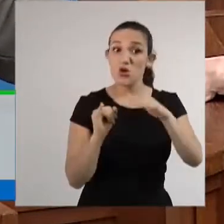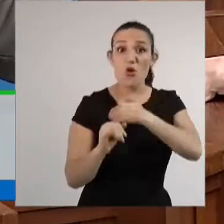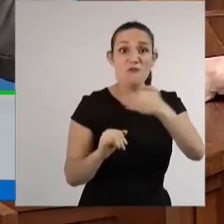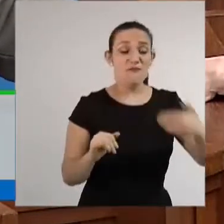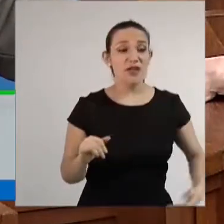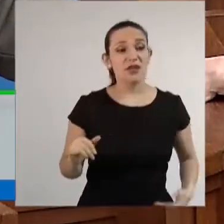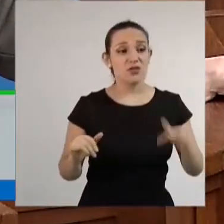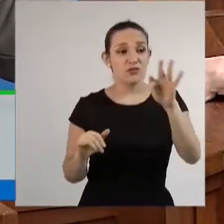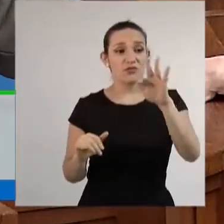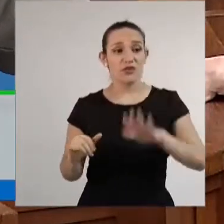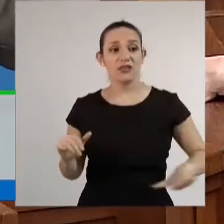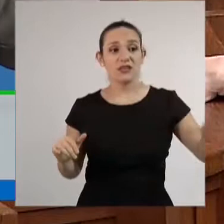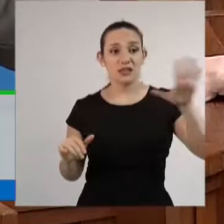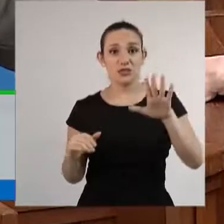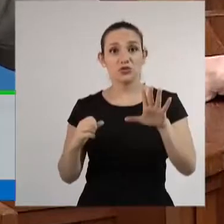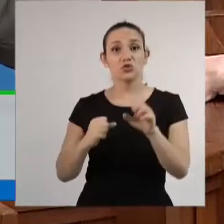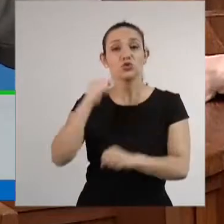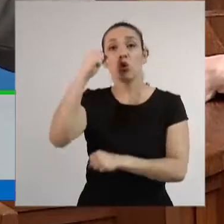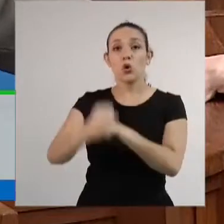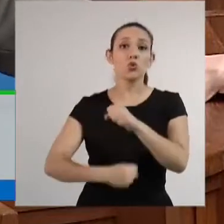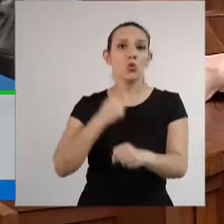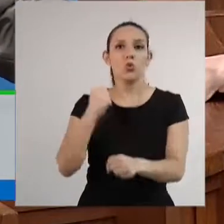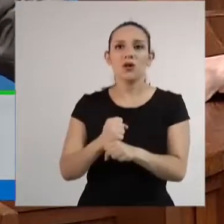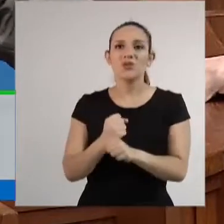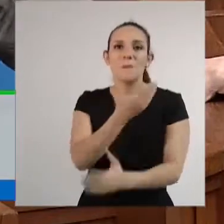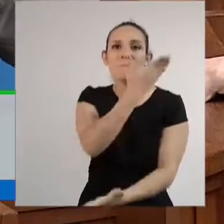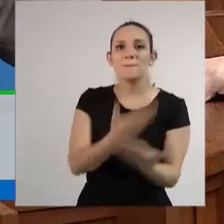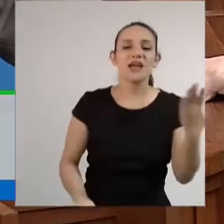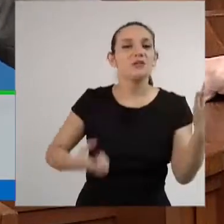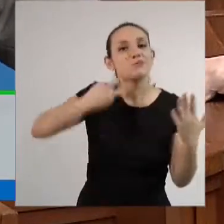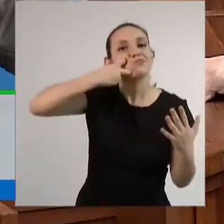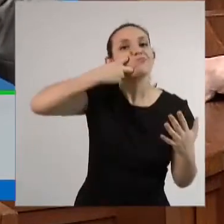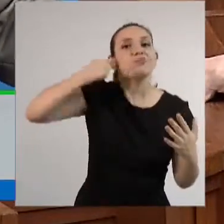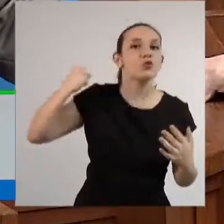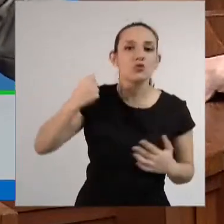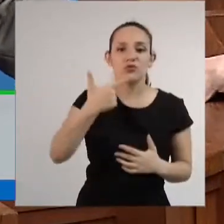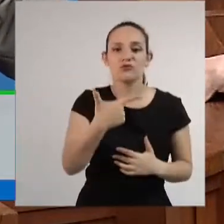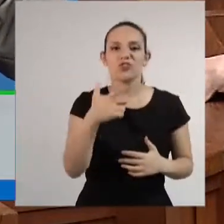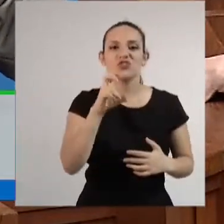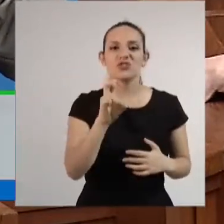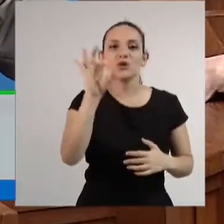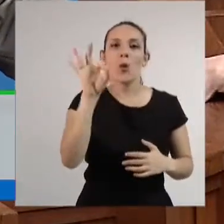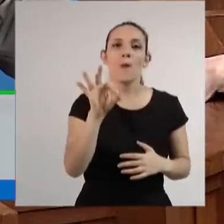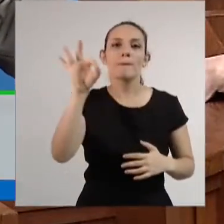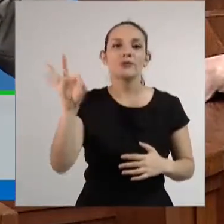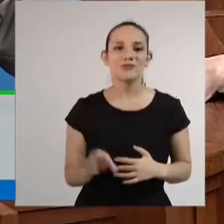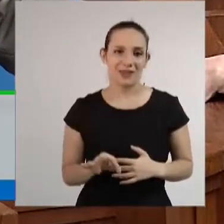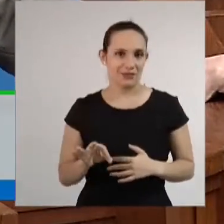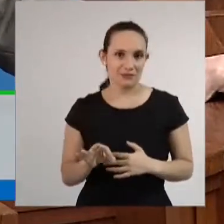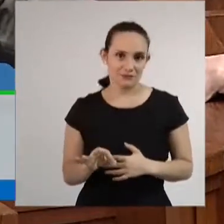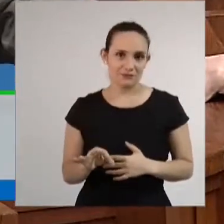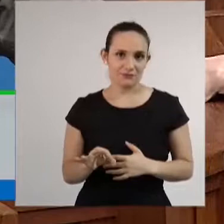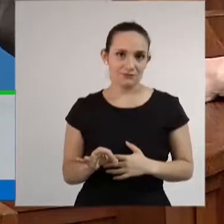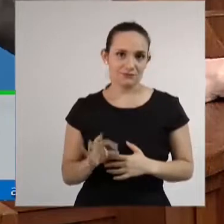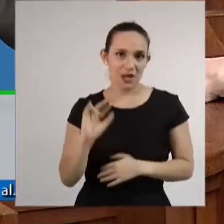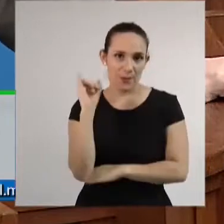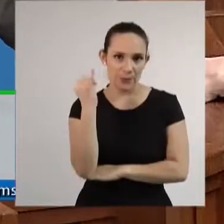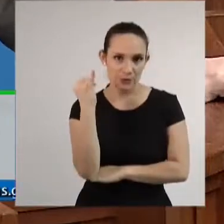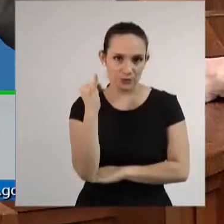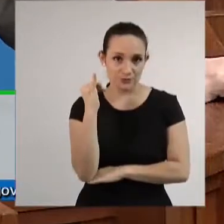ele deixa todo ano de arrecadar 25% do total de suas receitas. Se